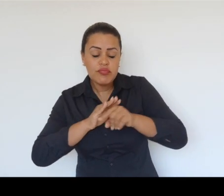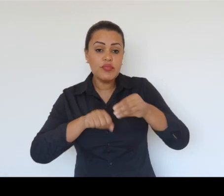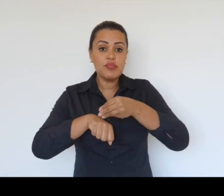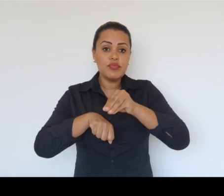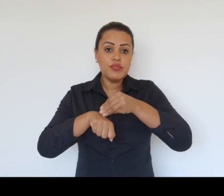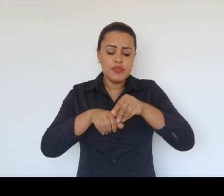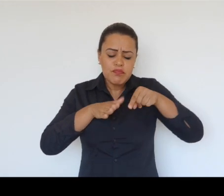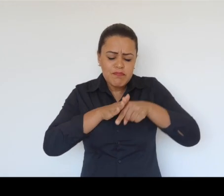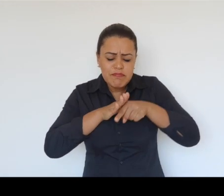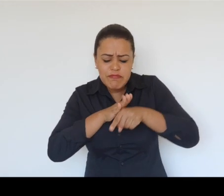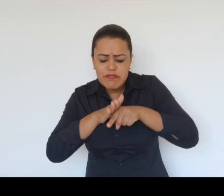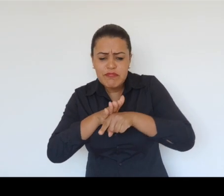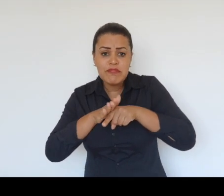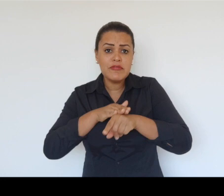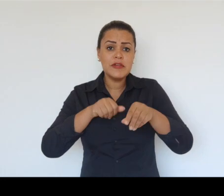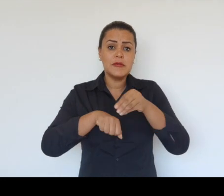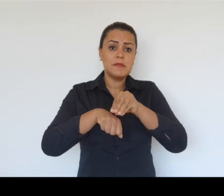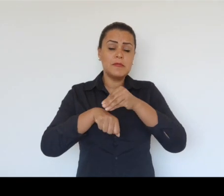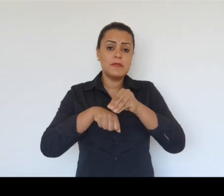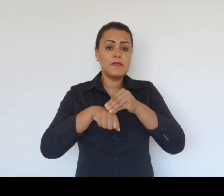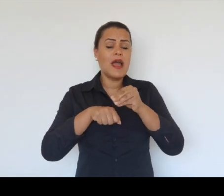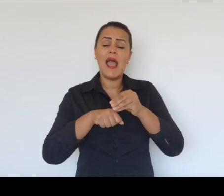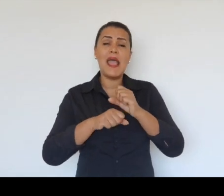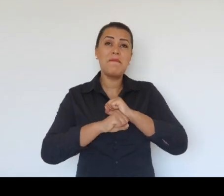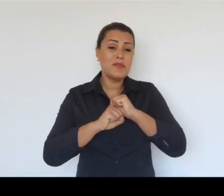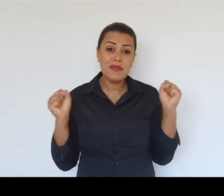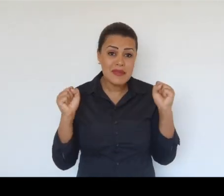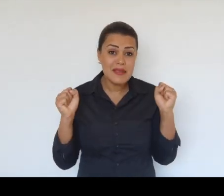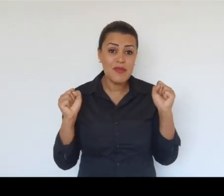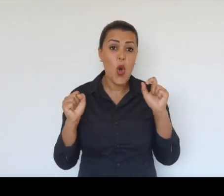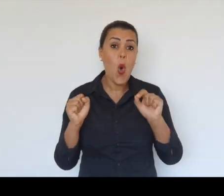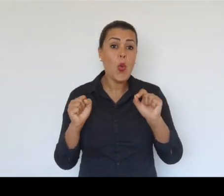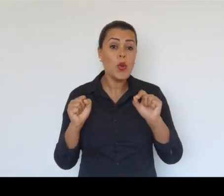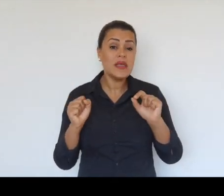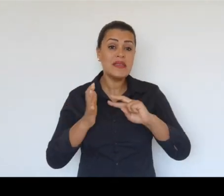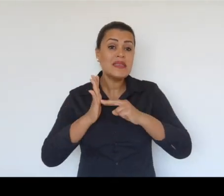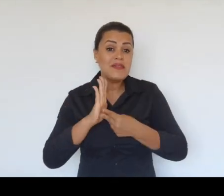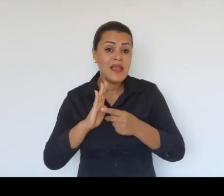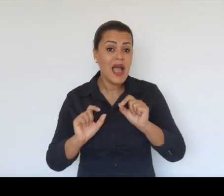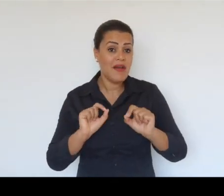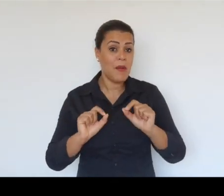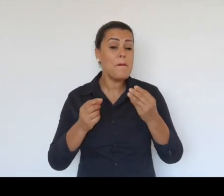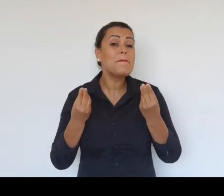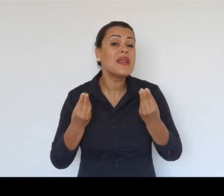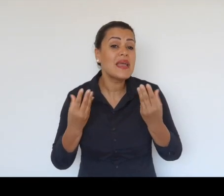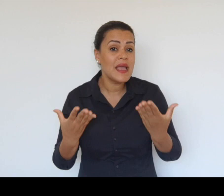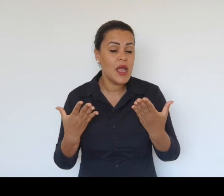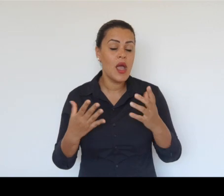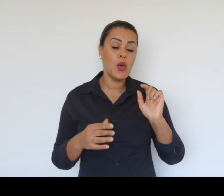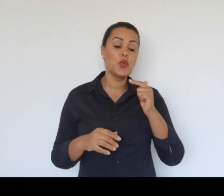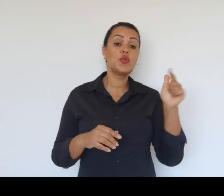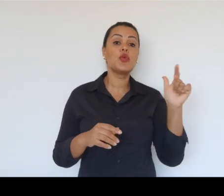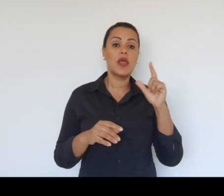arqueológicas, o que torna, assim, praticamente impossível tu saber qual era a função dele. Os outros que foram descobertos,